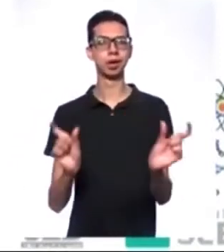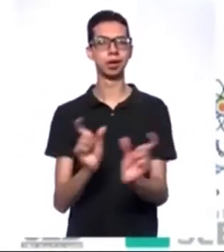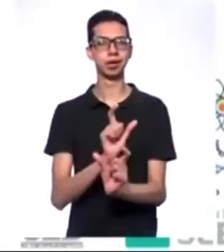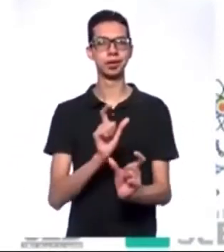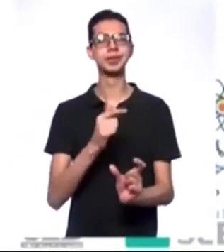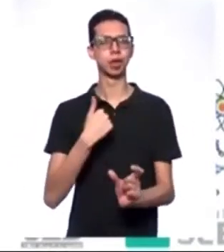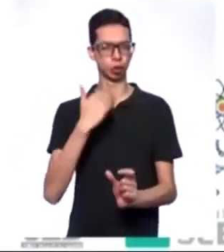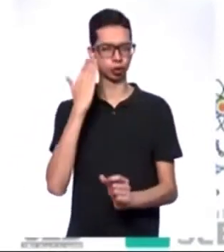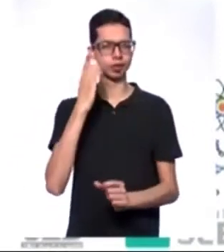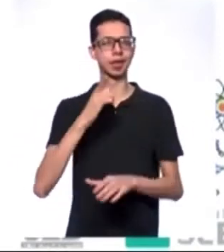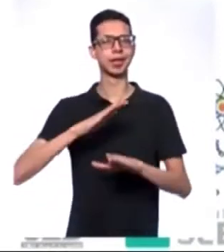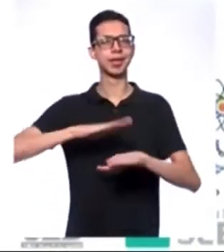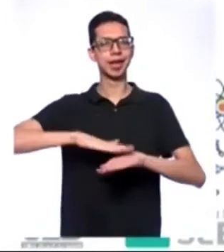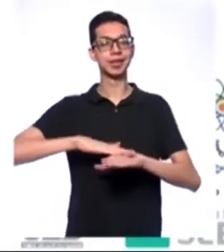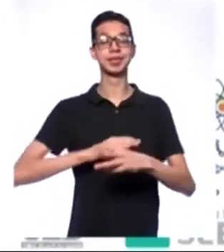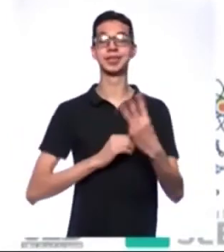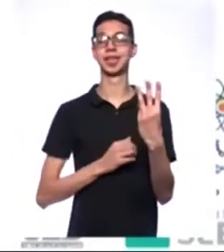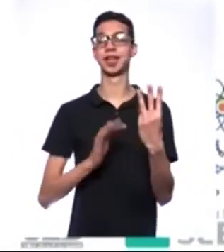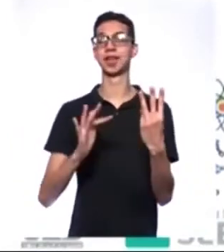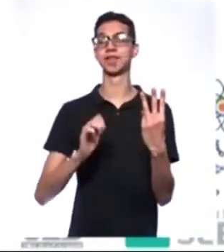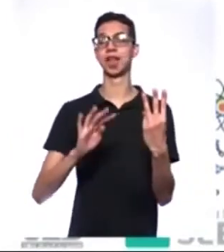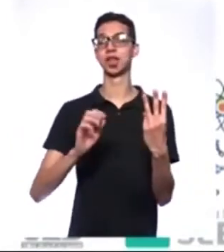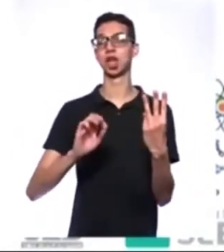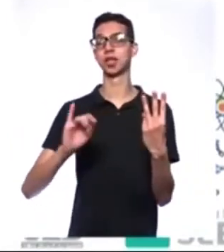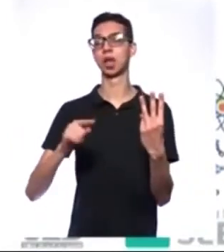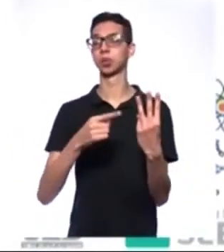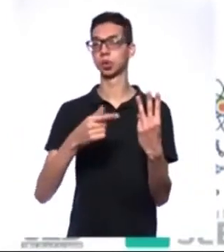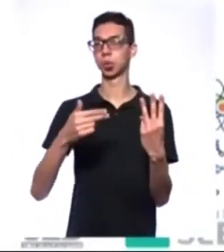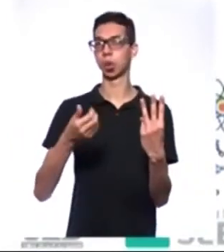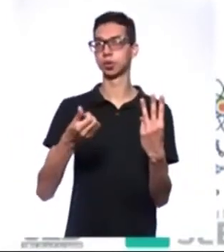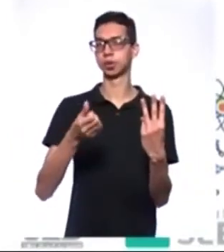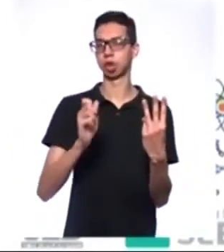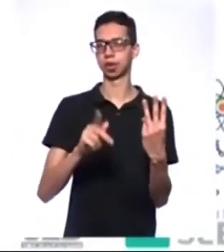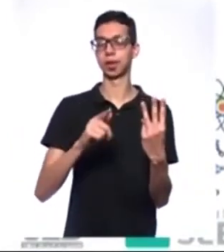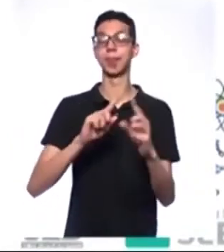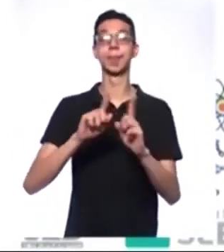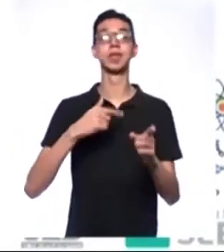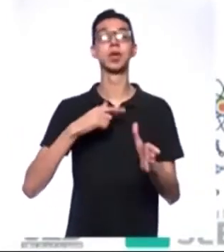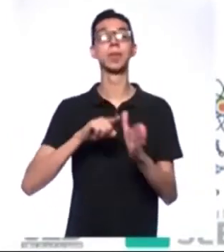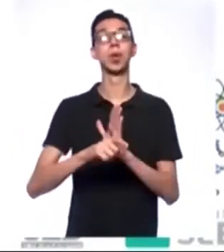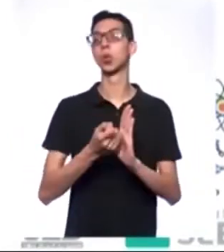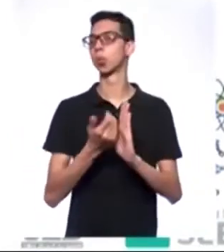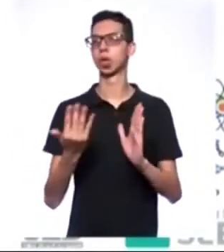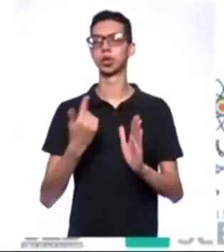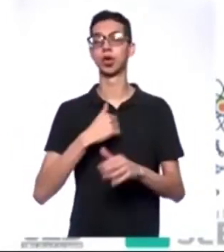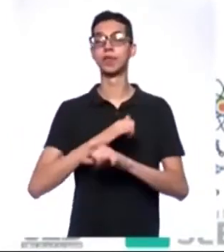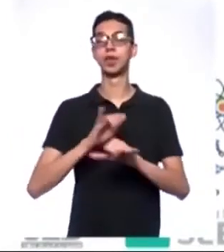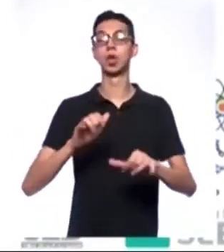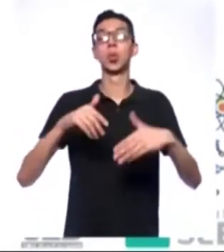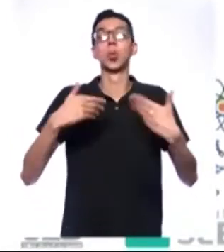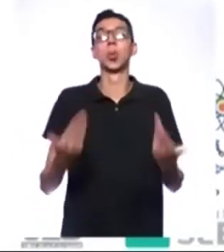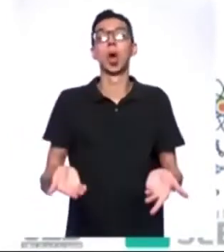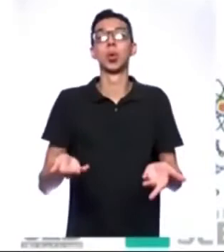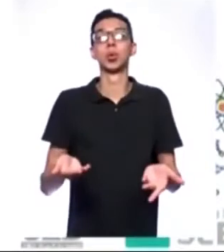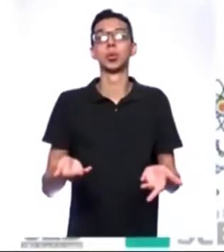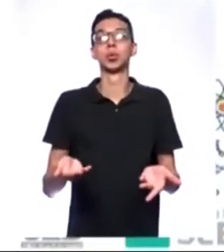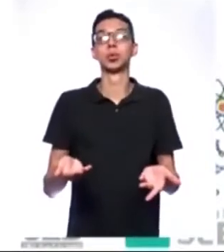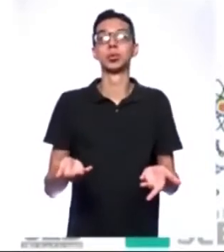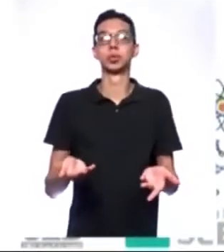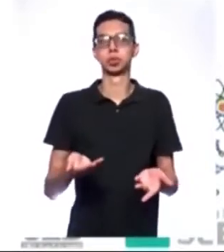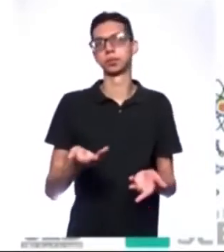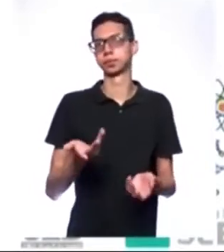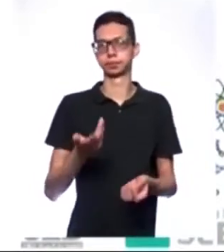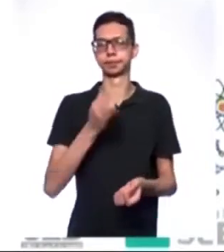fazendo o quê vai lá três fatorial Eu sei que dá seis mas olha bem a pergunta não perguntei plantas eu perguntei quais aí ela